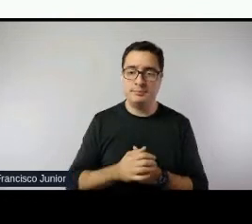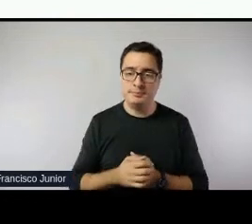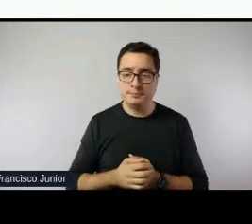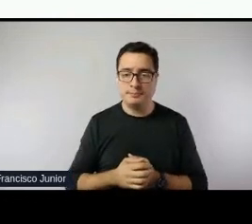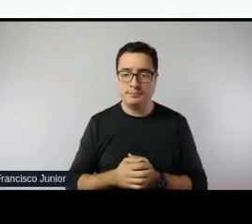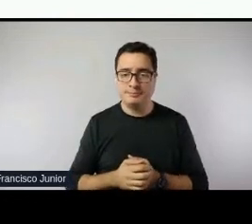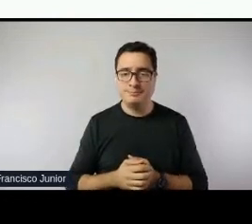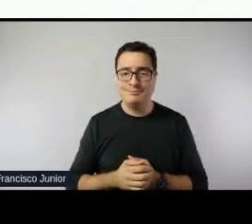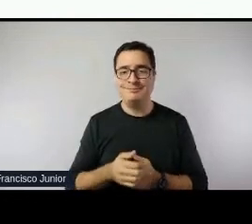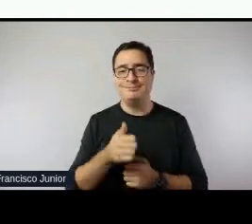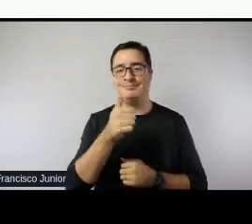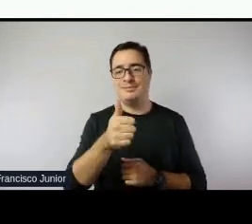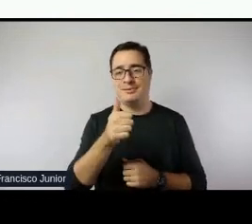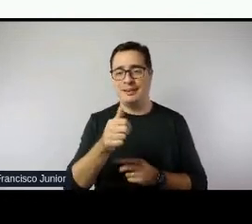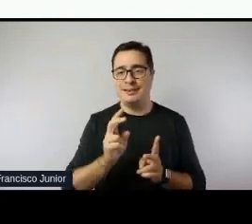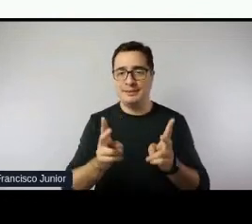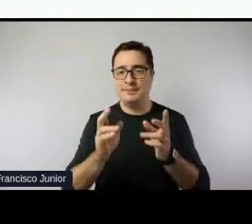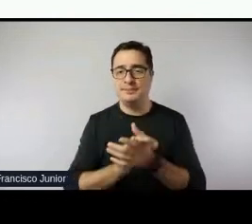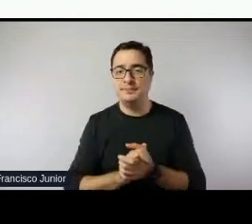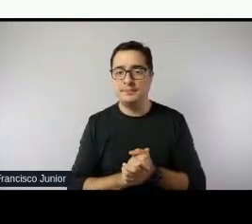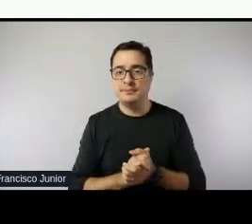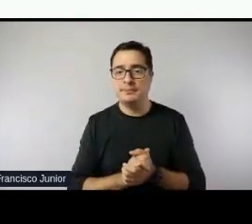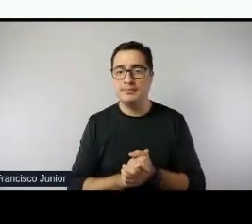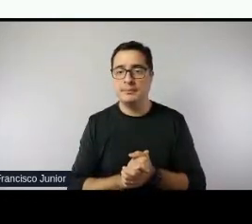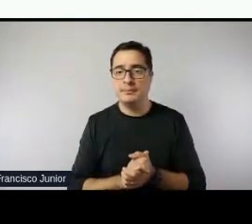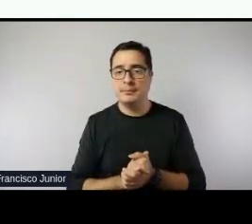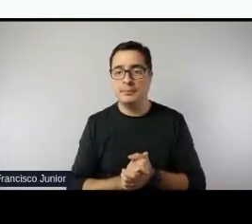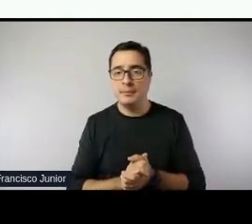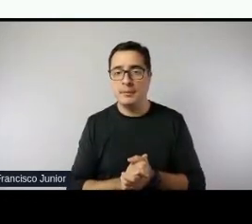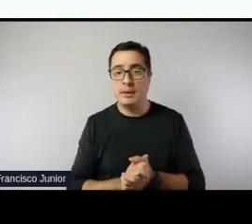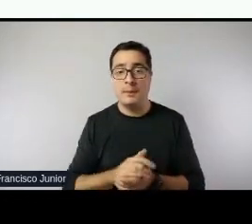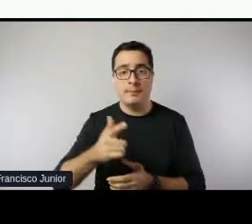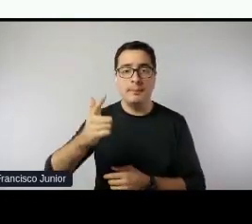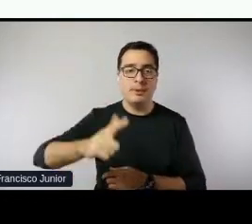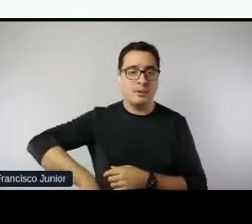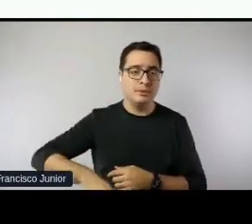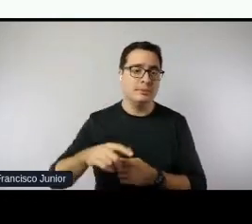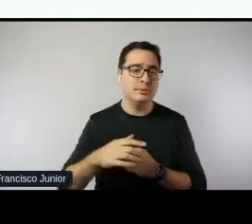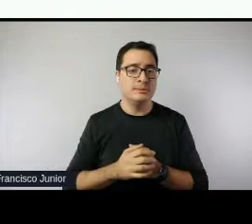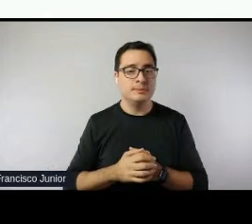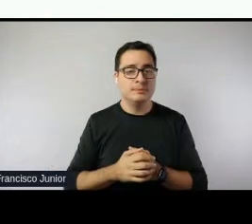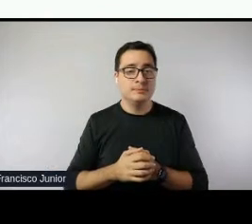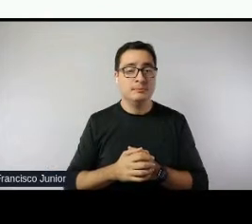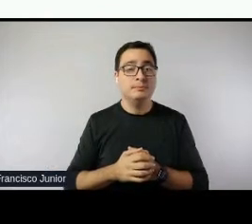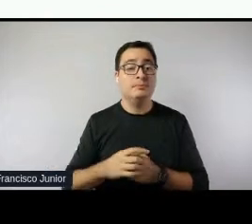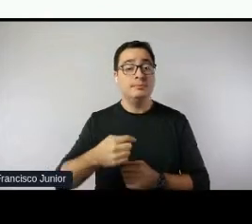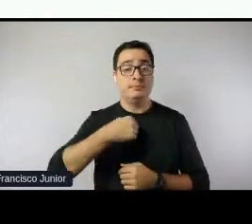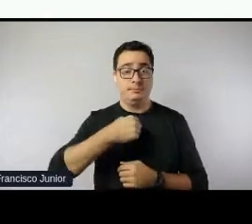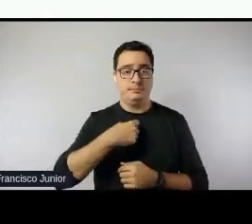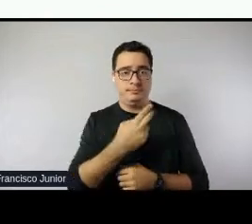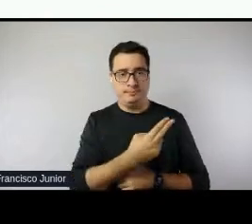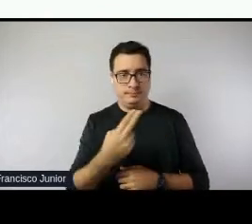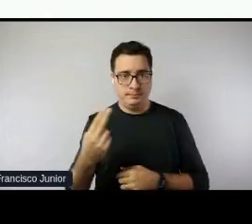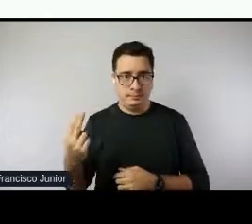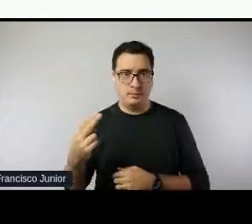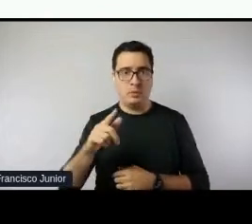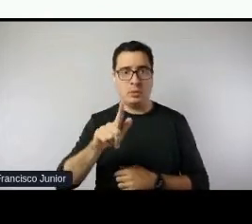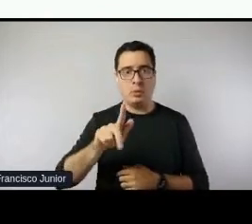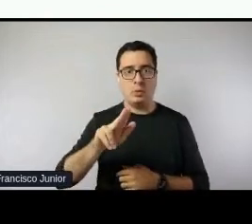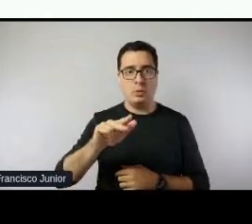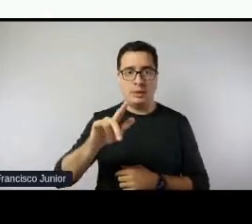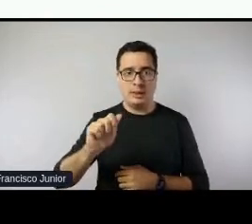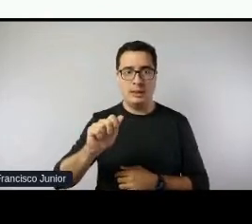Bom, vamos lá. Deixa eu passar aqui para o próximo. Bom, meu nome é Guga